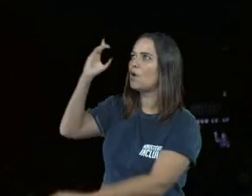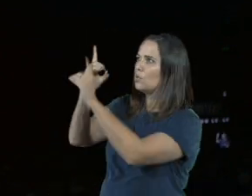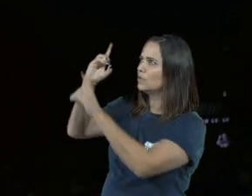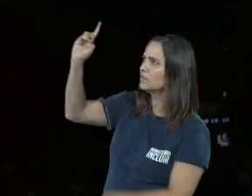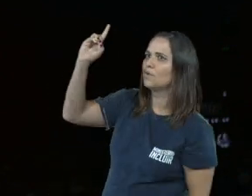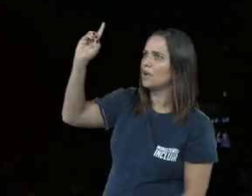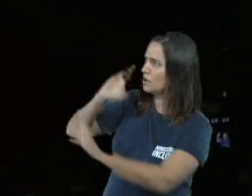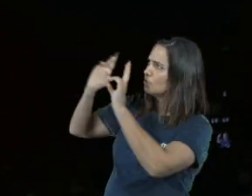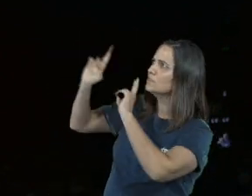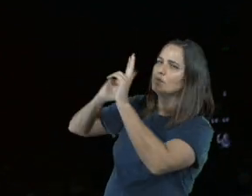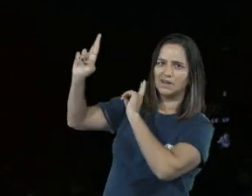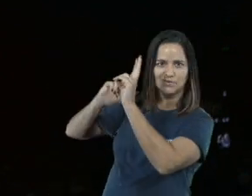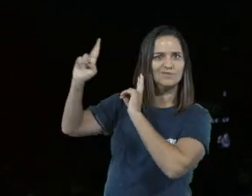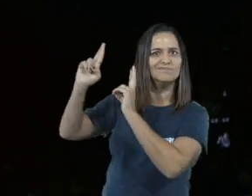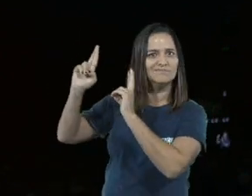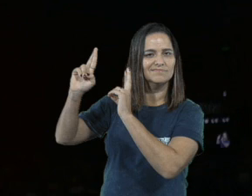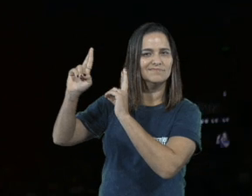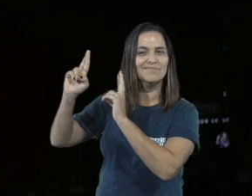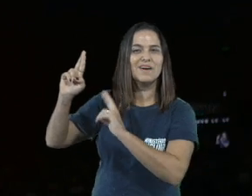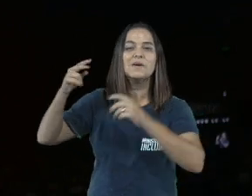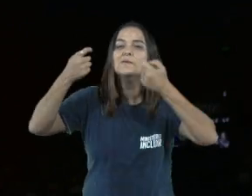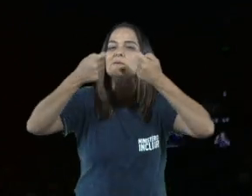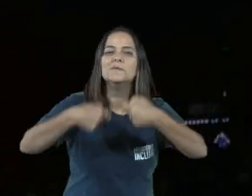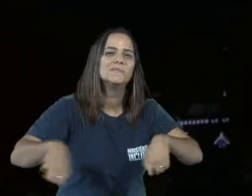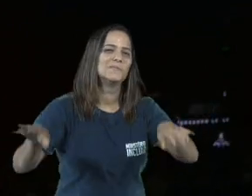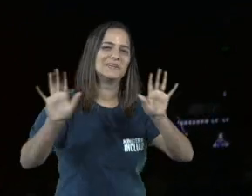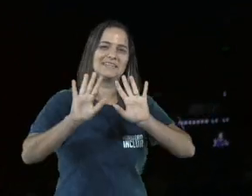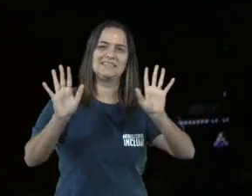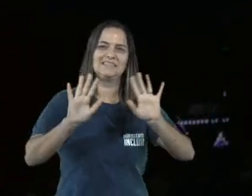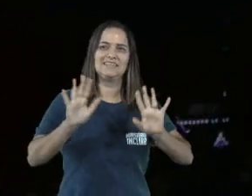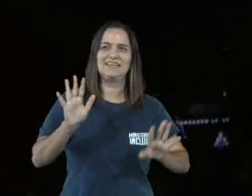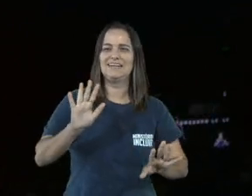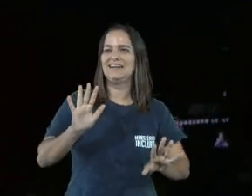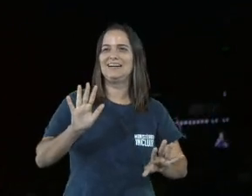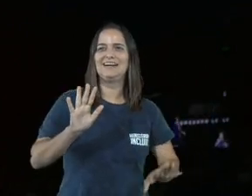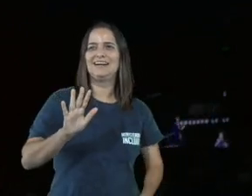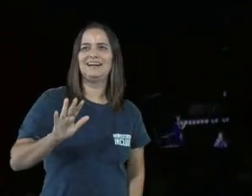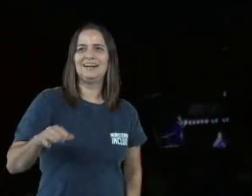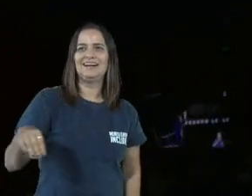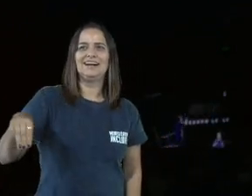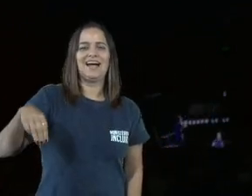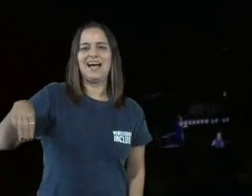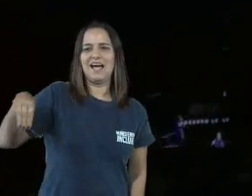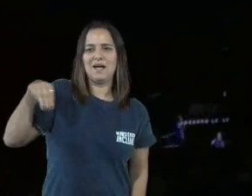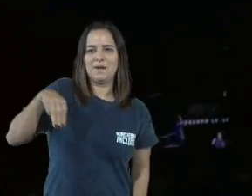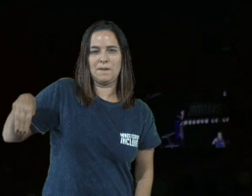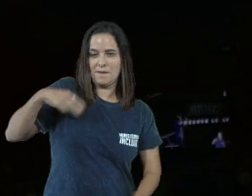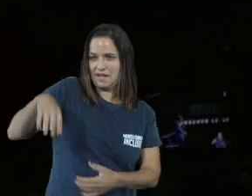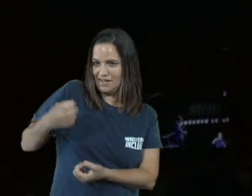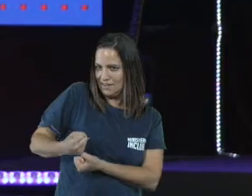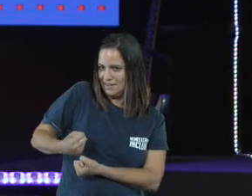e aí para de tocar o Sininho da roupa do sacerdote aí puxa de todo o Perry morreu não tava em santidade e intromissão dos Santos o véu se